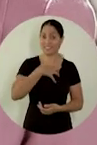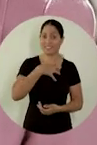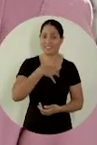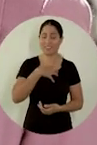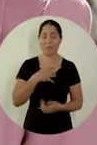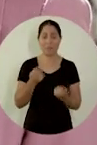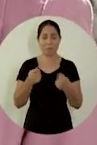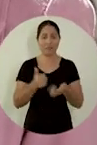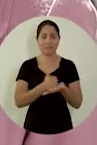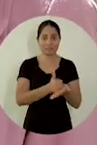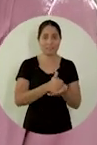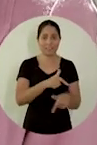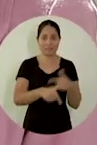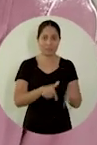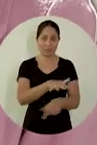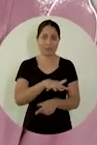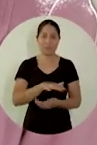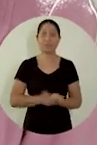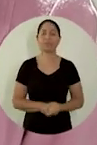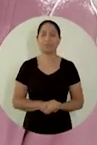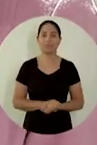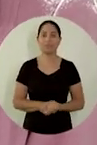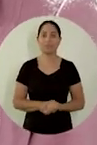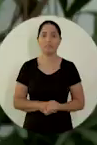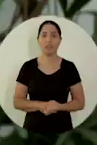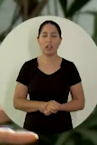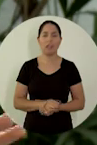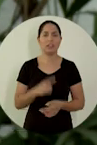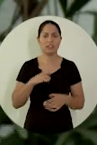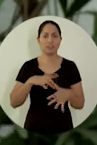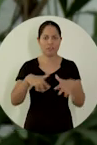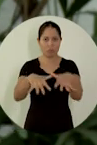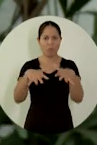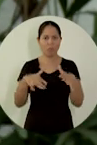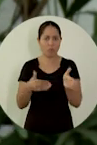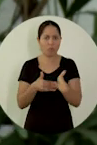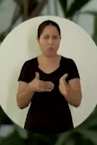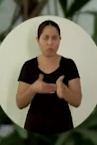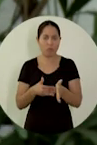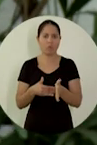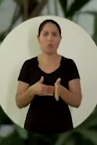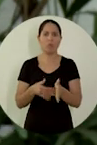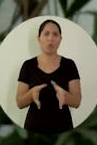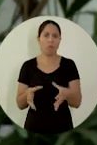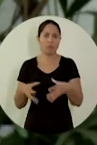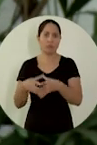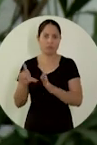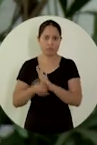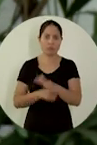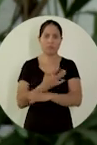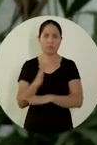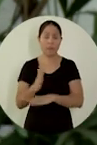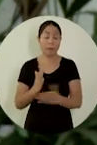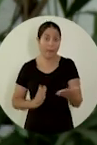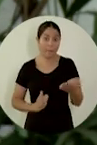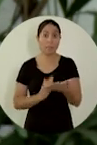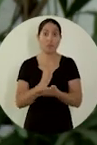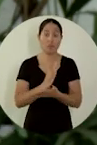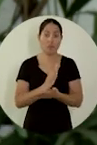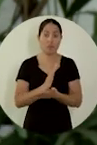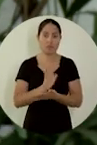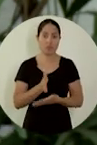e uma honra muito grande poder atuar nesse sentido. No último Conselho Pleno, a Comissão Nacional de Direito Ambiental